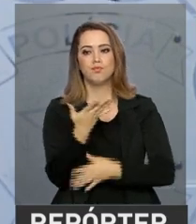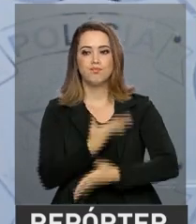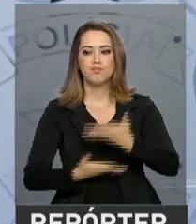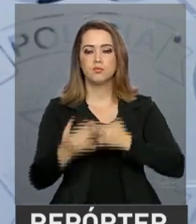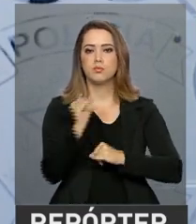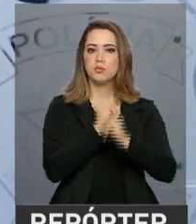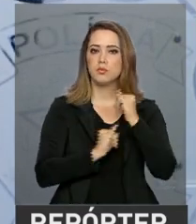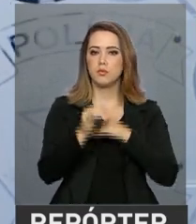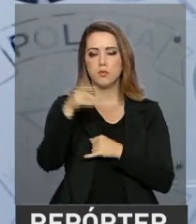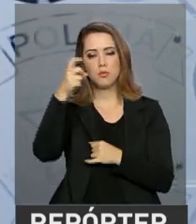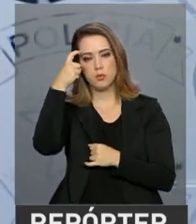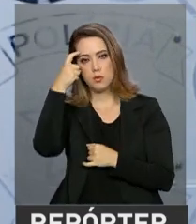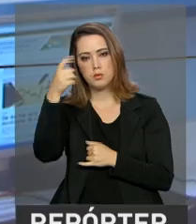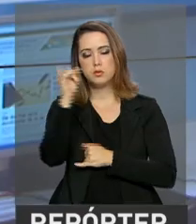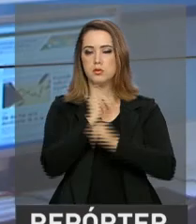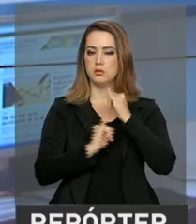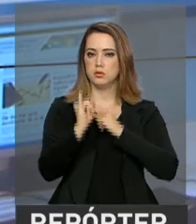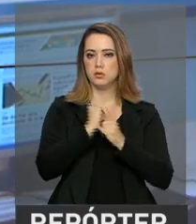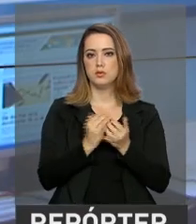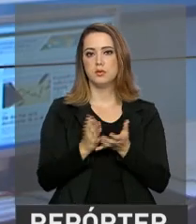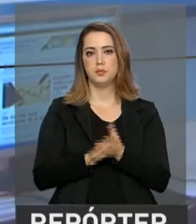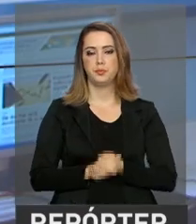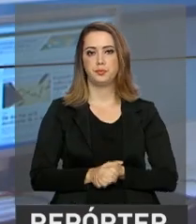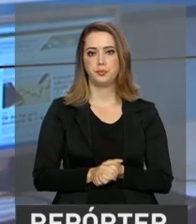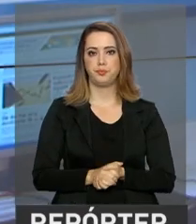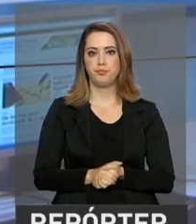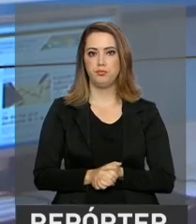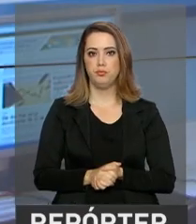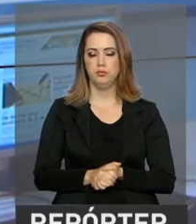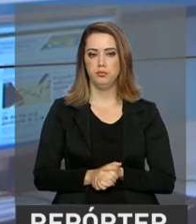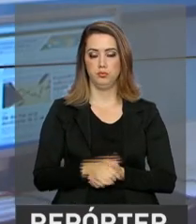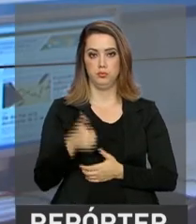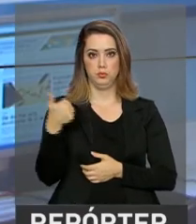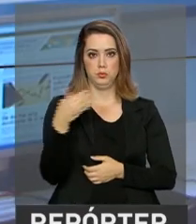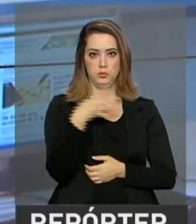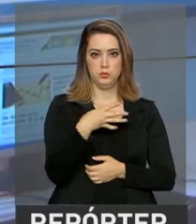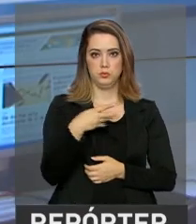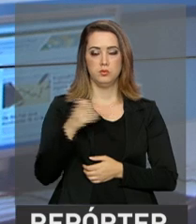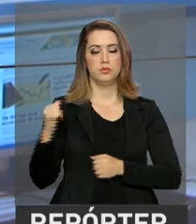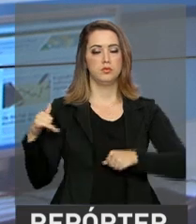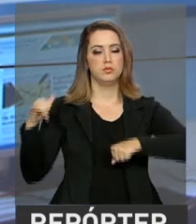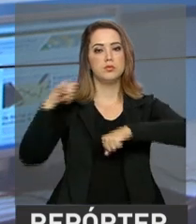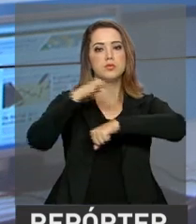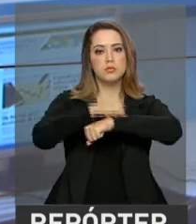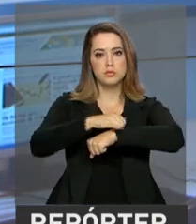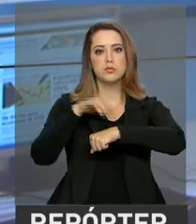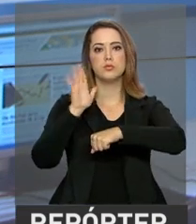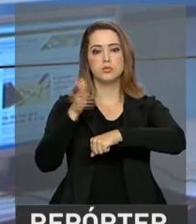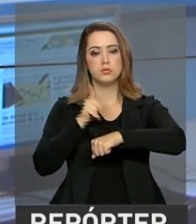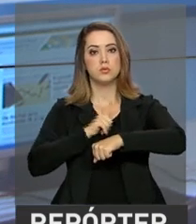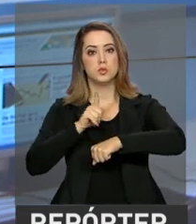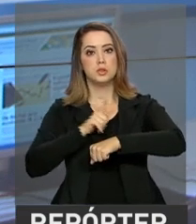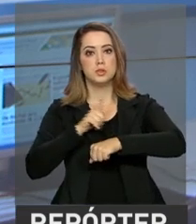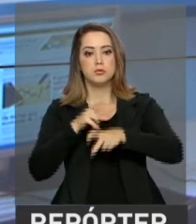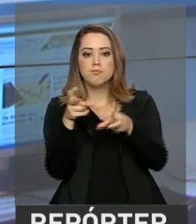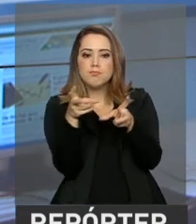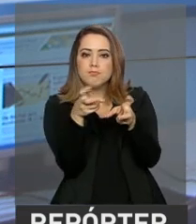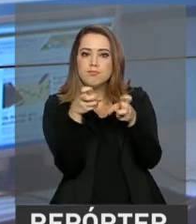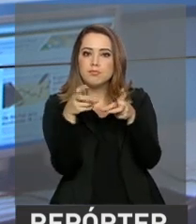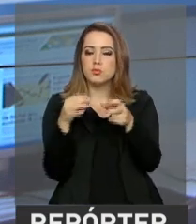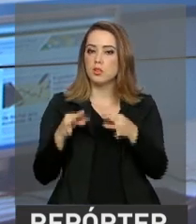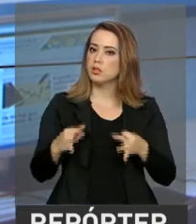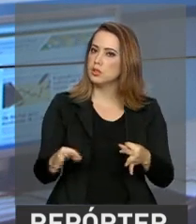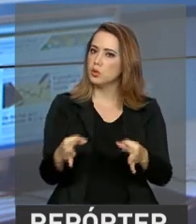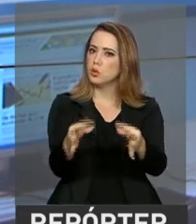de inteligência e informação. 14 aeroportos do Brasil já têm um novo sistema de reconhecimento facial.